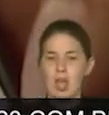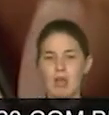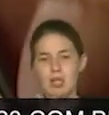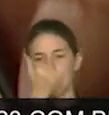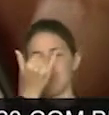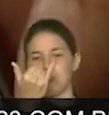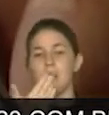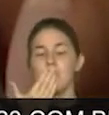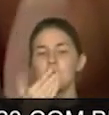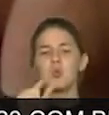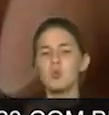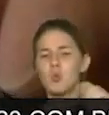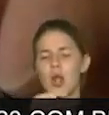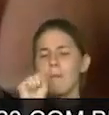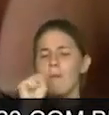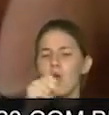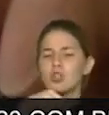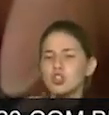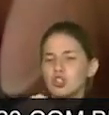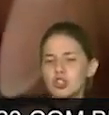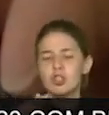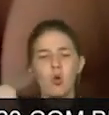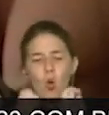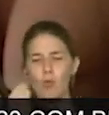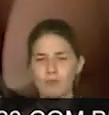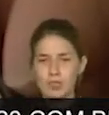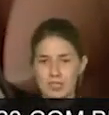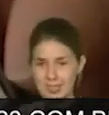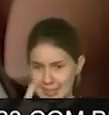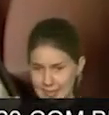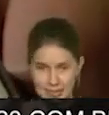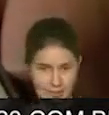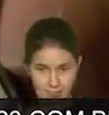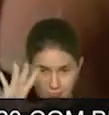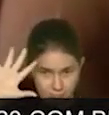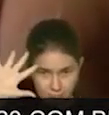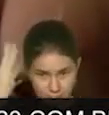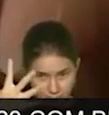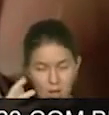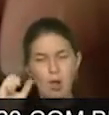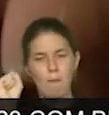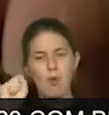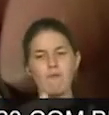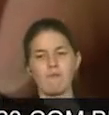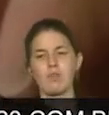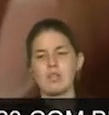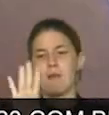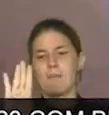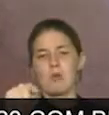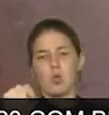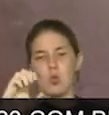para solicitar orientações de como proceder. Se não resolver, poderá fazer uma ocorrência